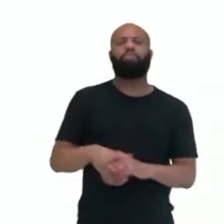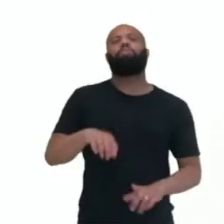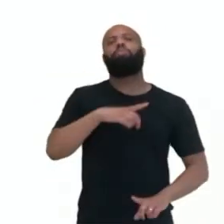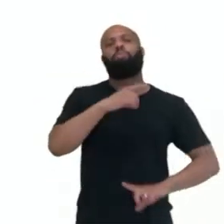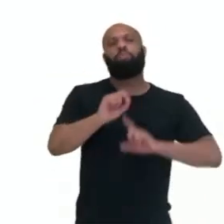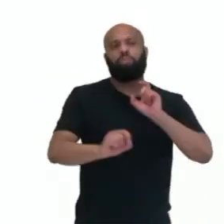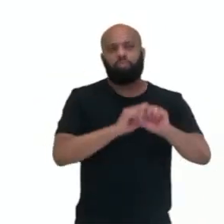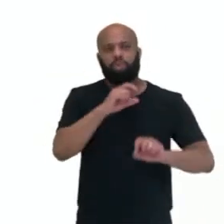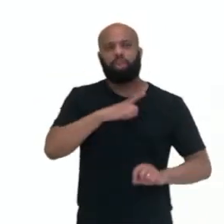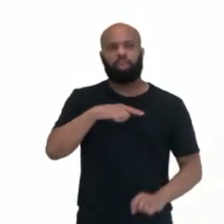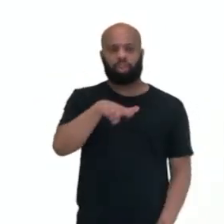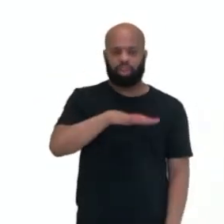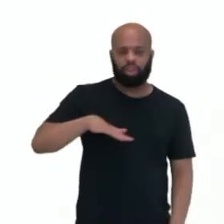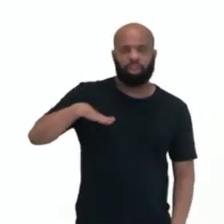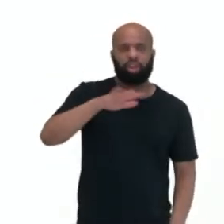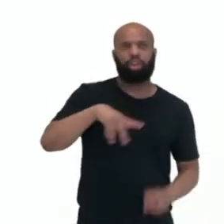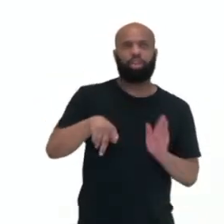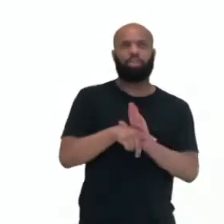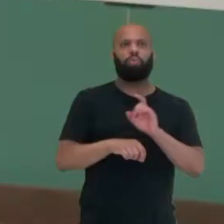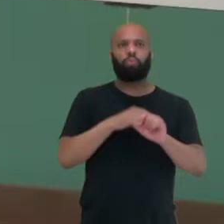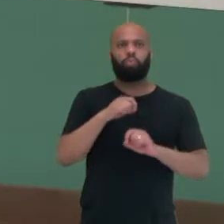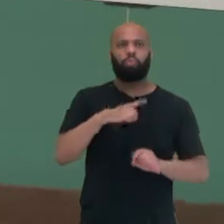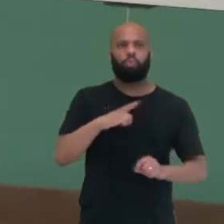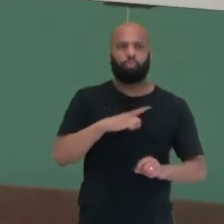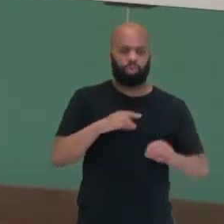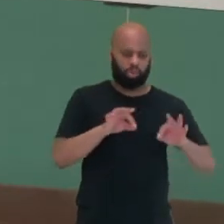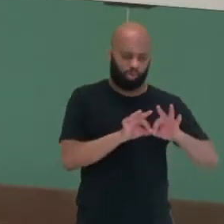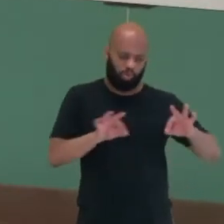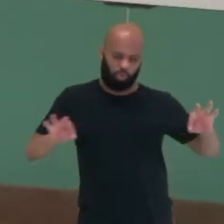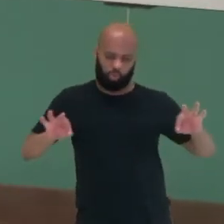tem aqui a zona de passividade, que é de 1 metro